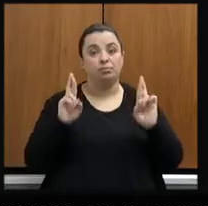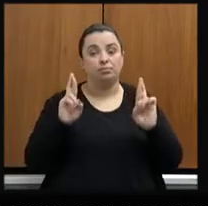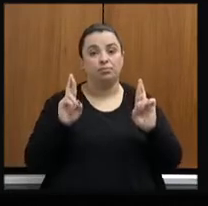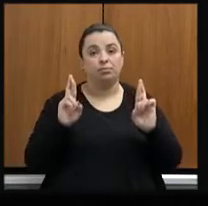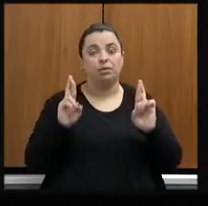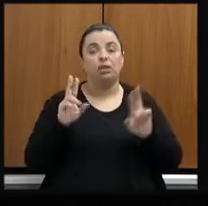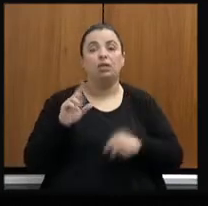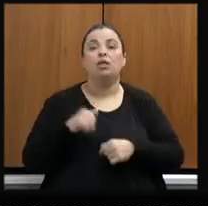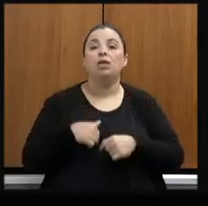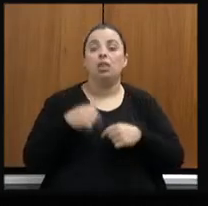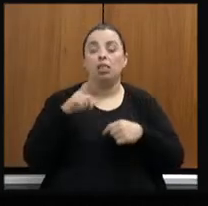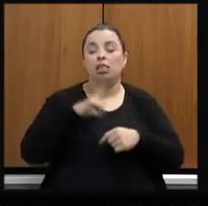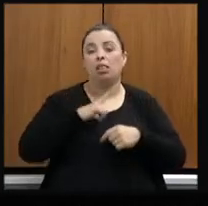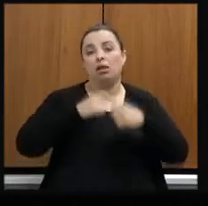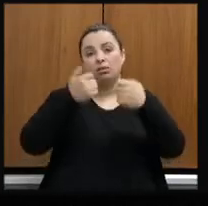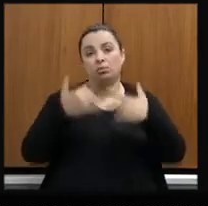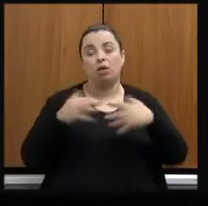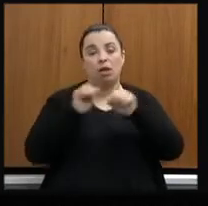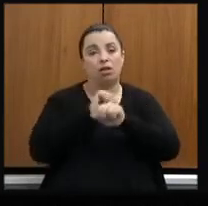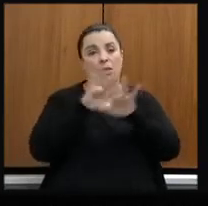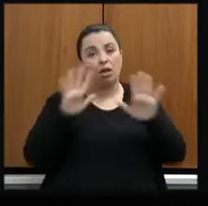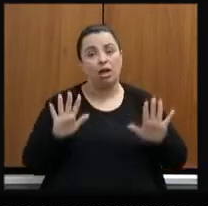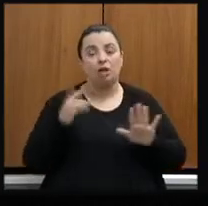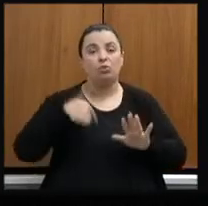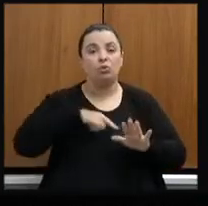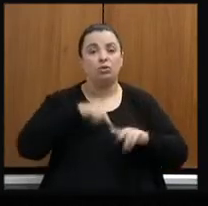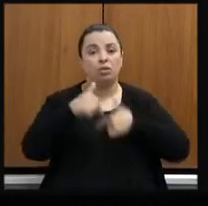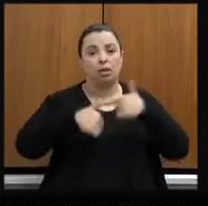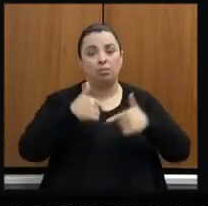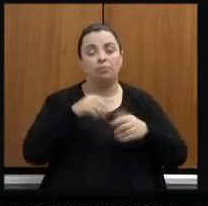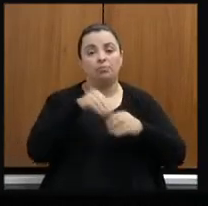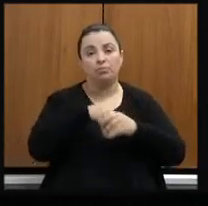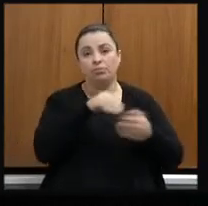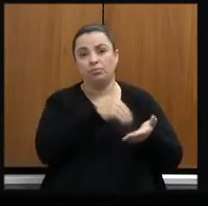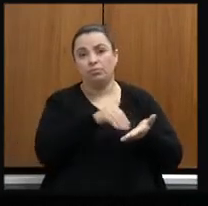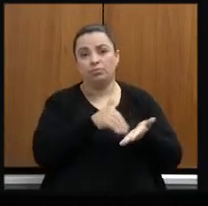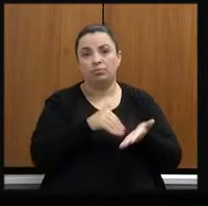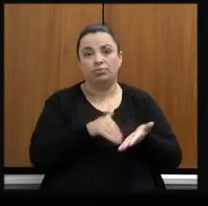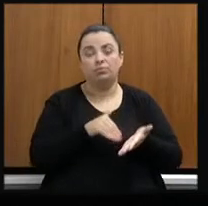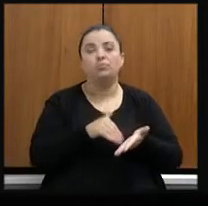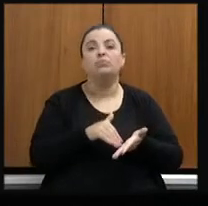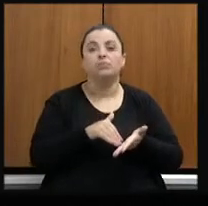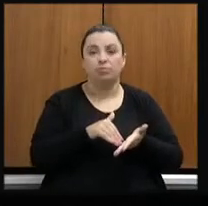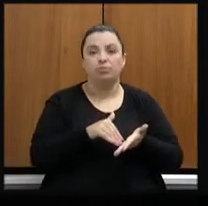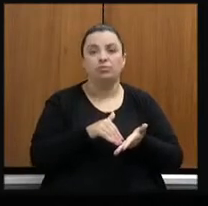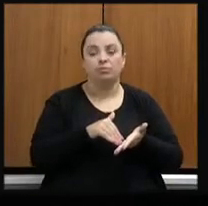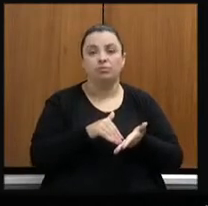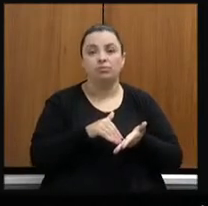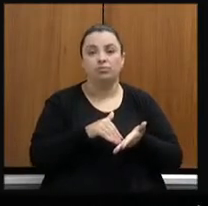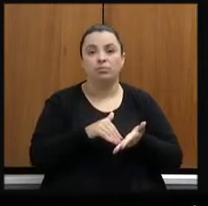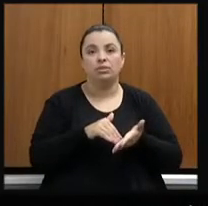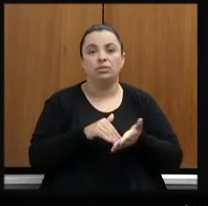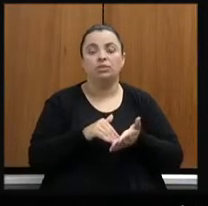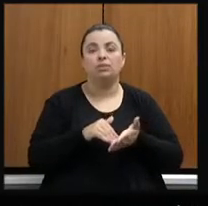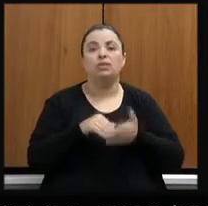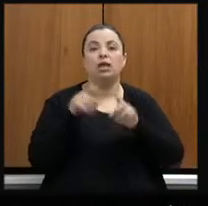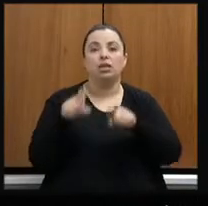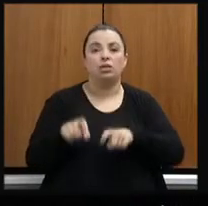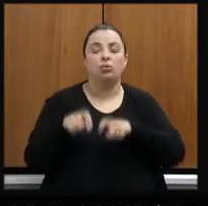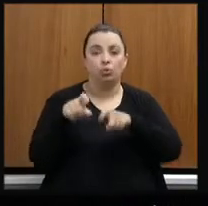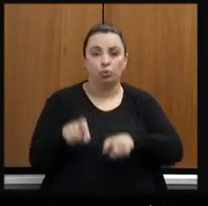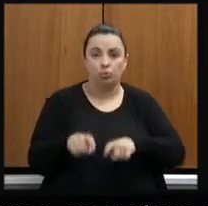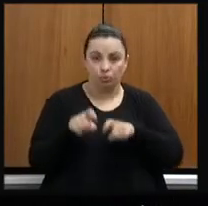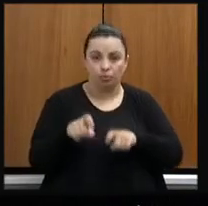esclarecido um pouco do que nós estamos fazendo lá o trabalho que nós estamos fazendo lá quer dizer na Secretaria da Agricultura né